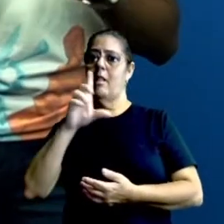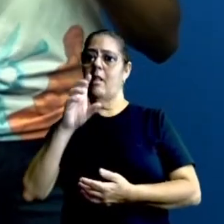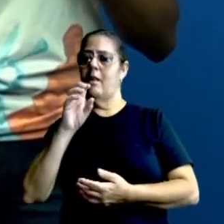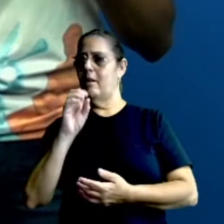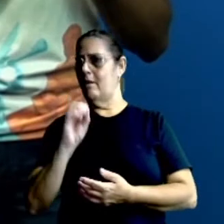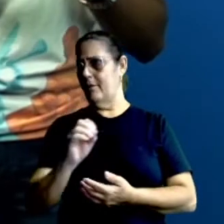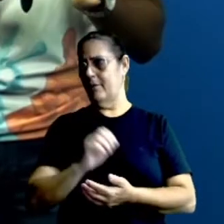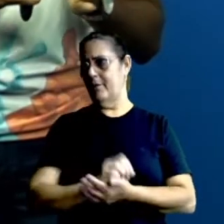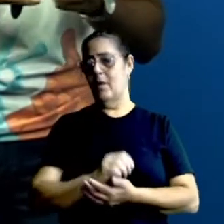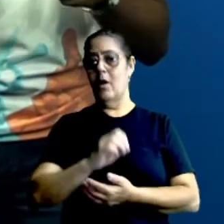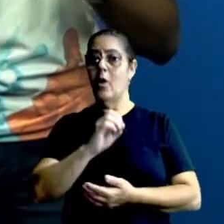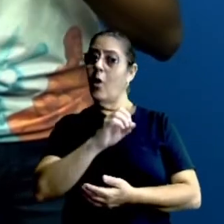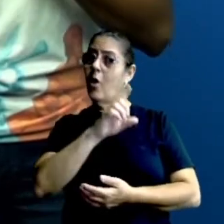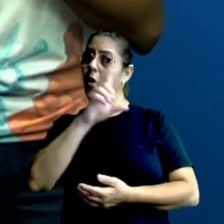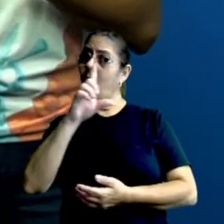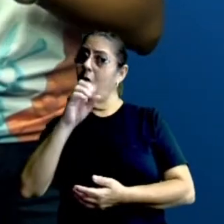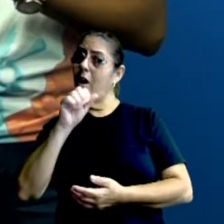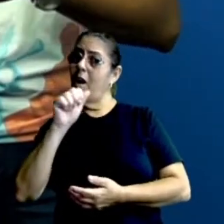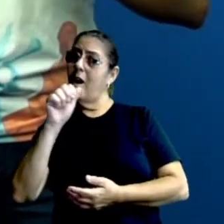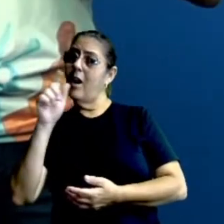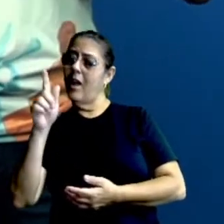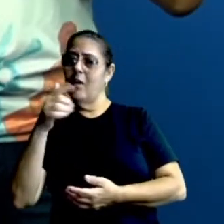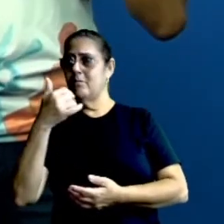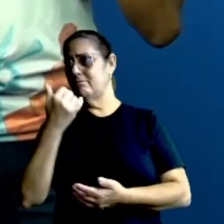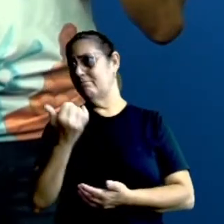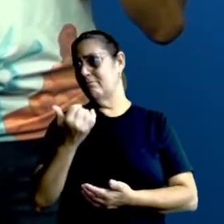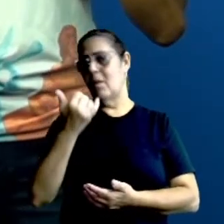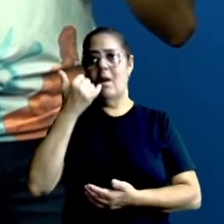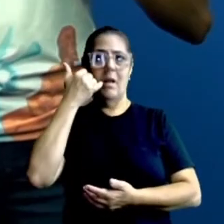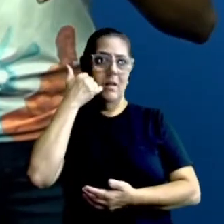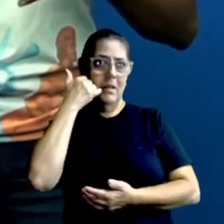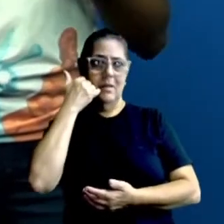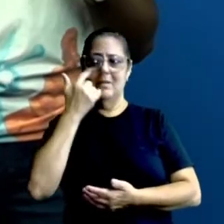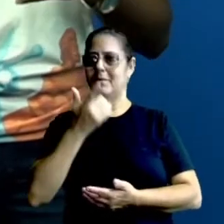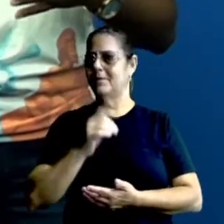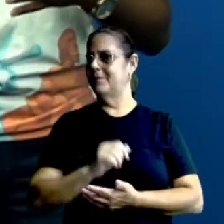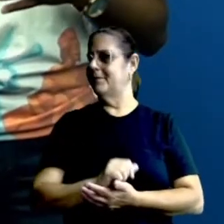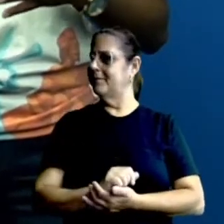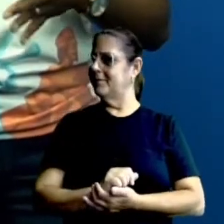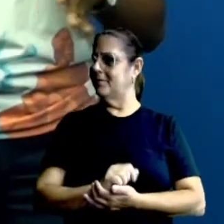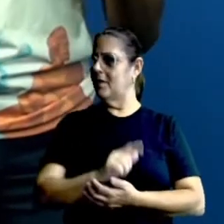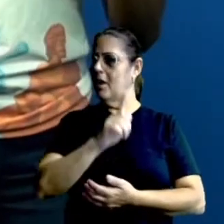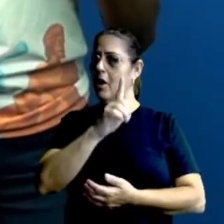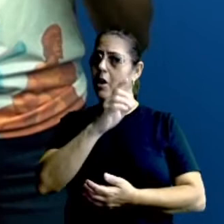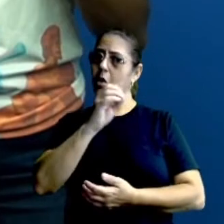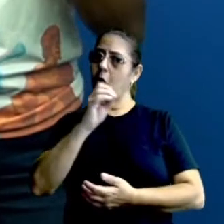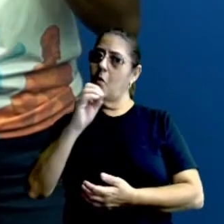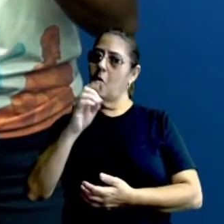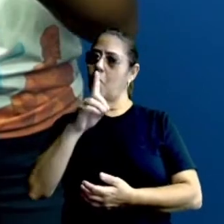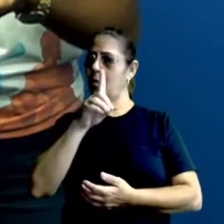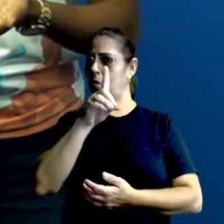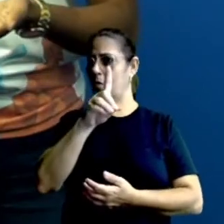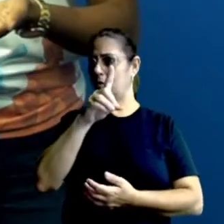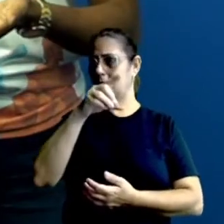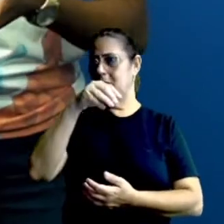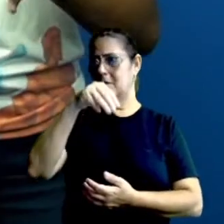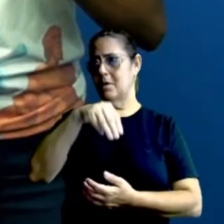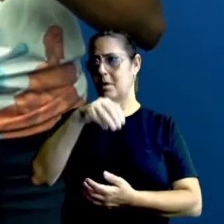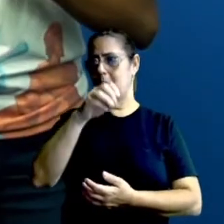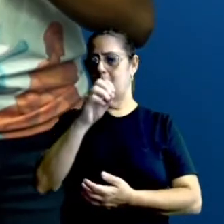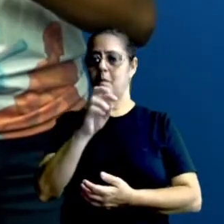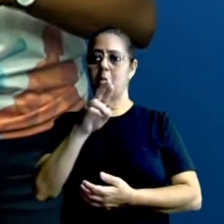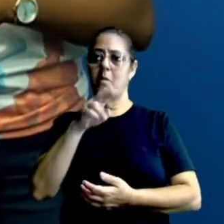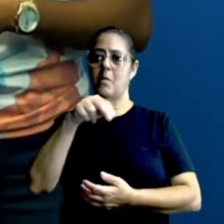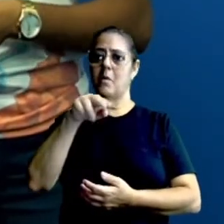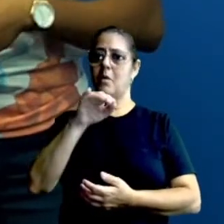um Hello que pode ser Olá ou valor então se você está o telefone você pode usar o Hello temos se for no